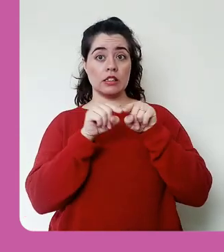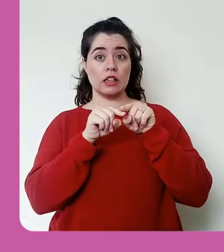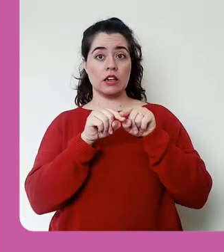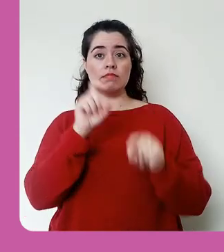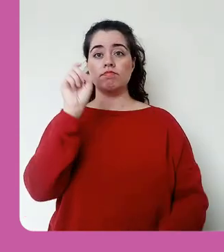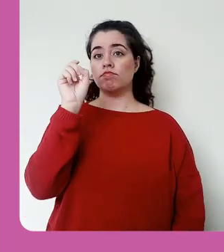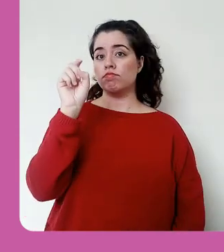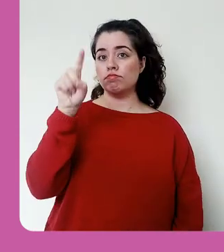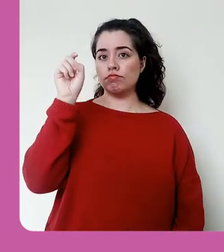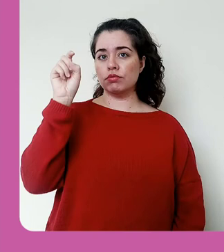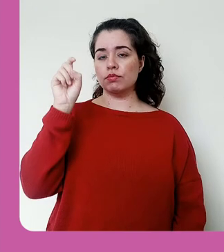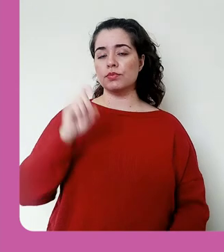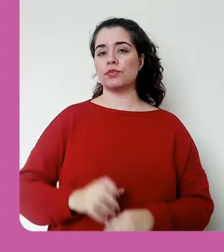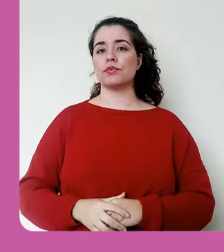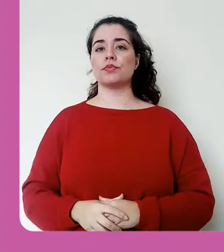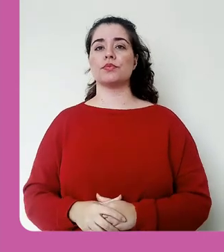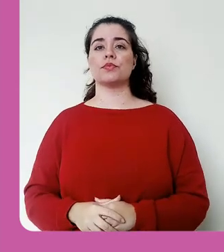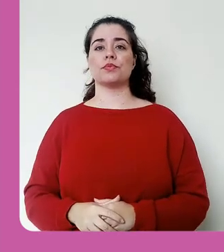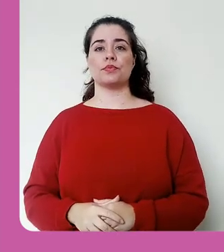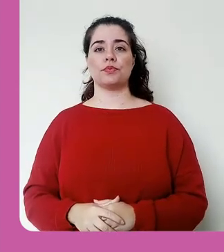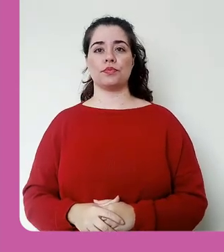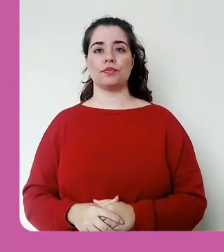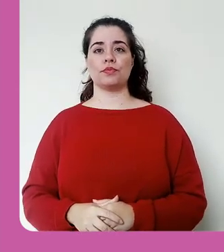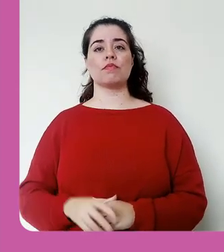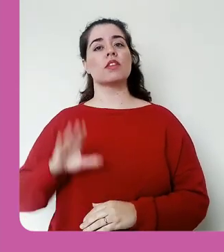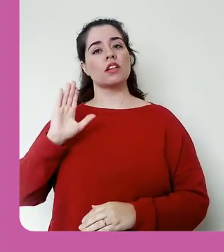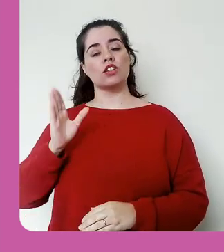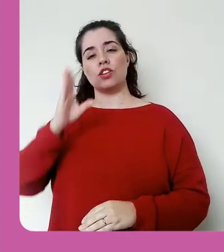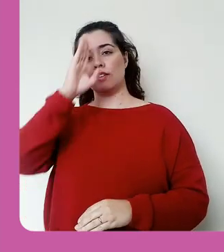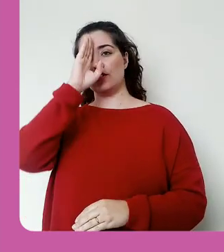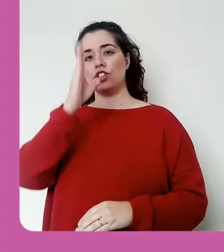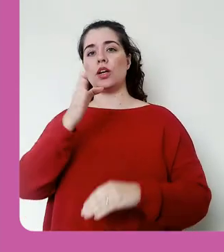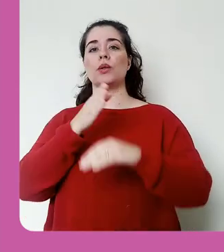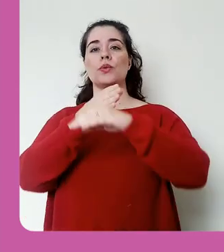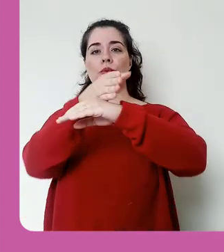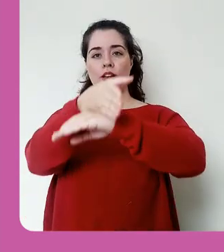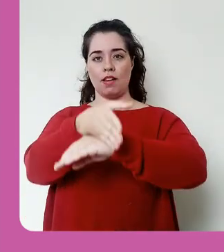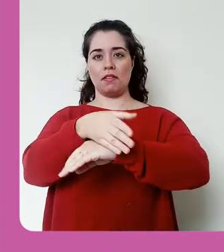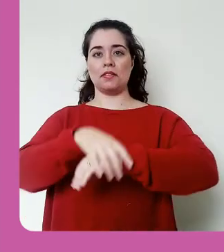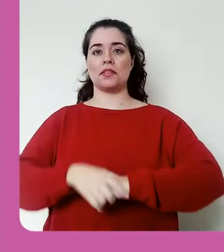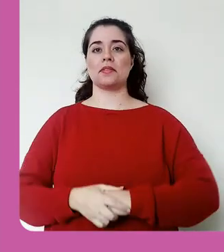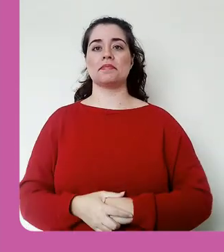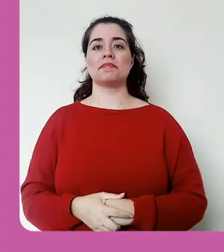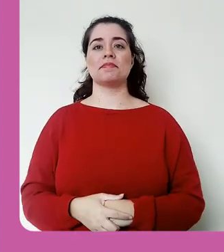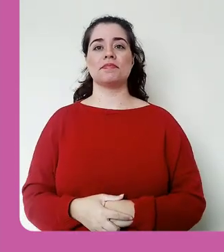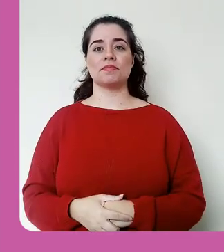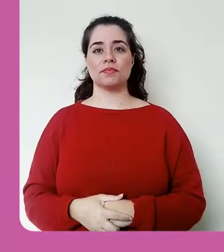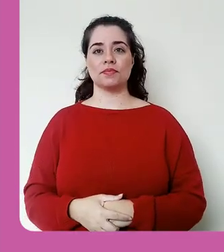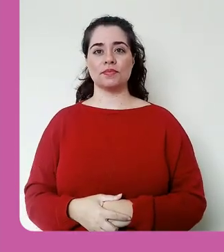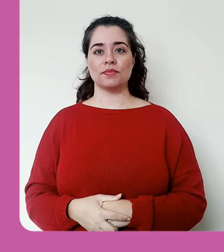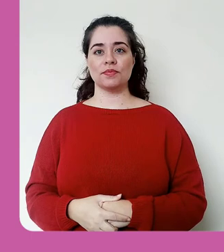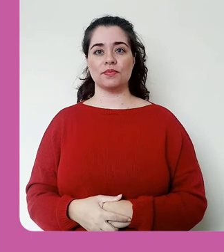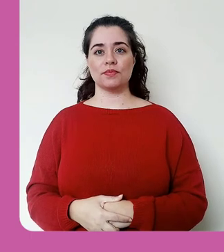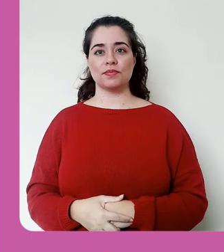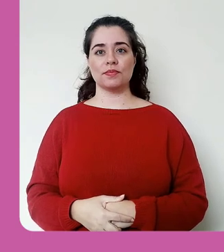basta você clicar no nome da sua sala, que você então entrará direto